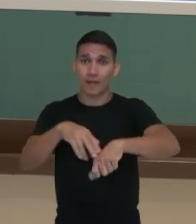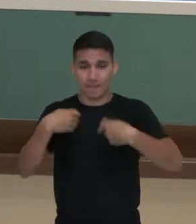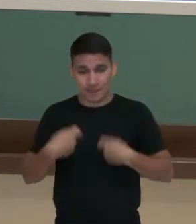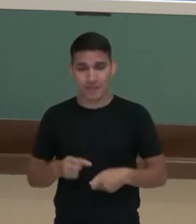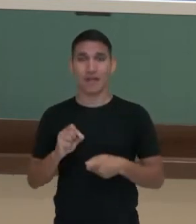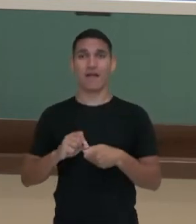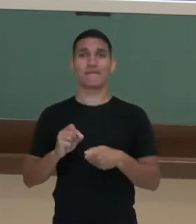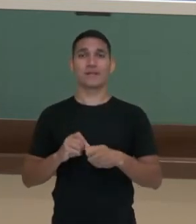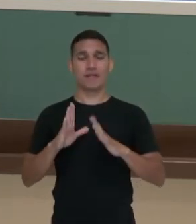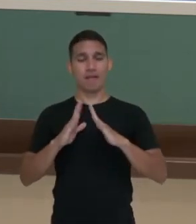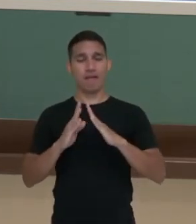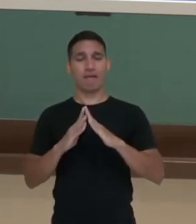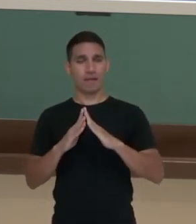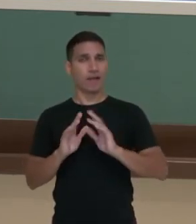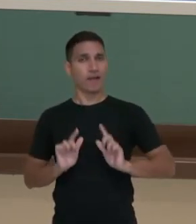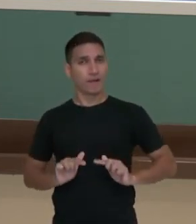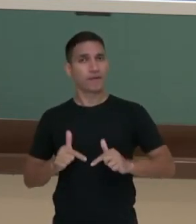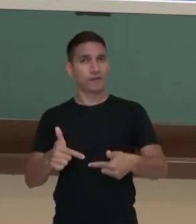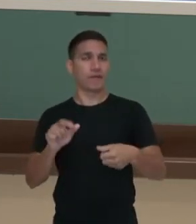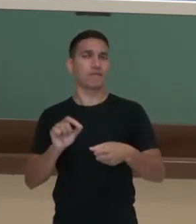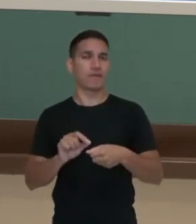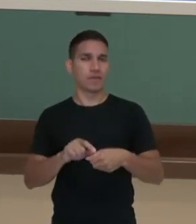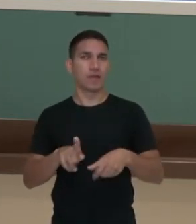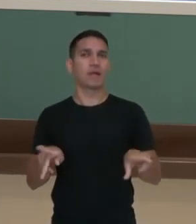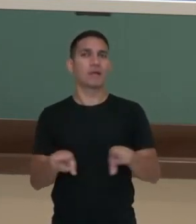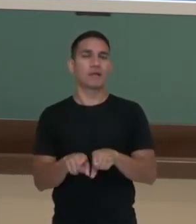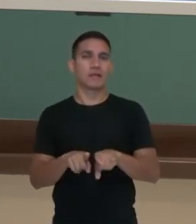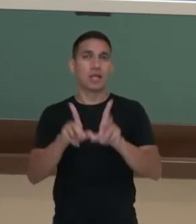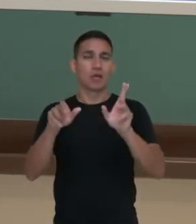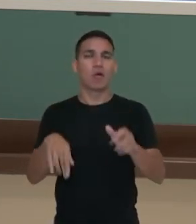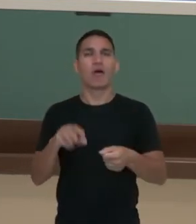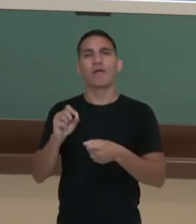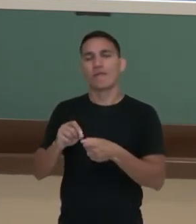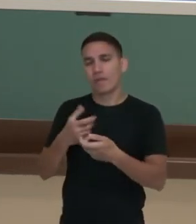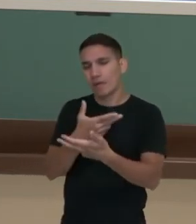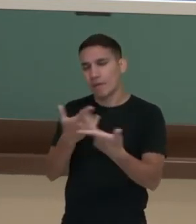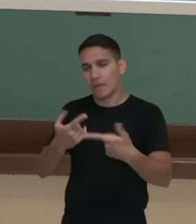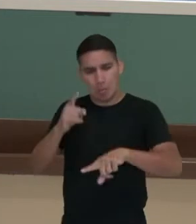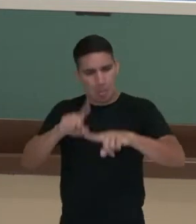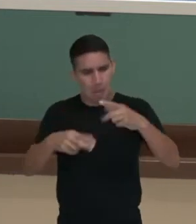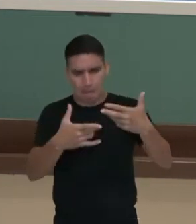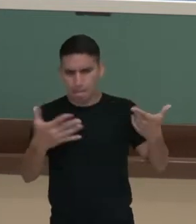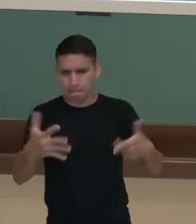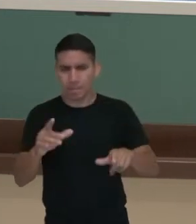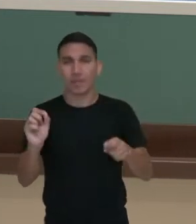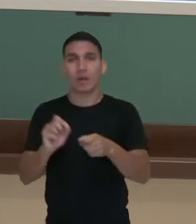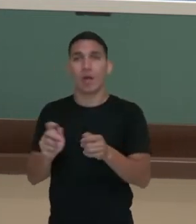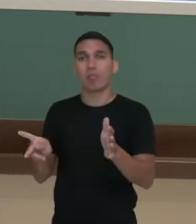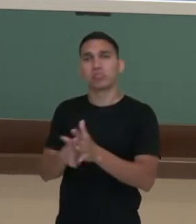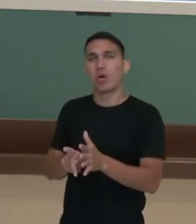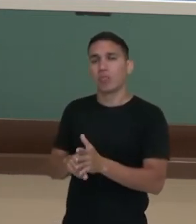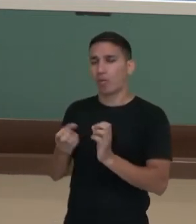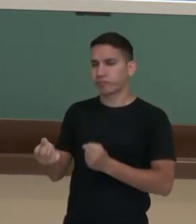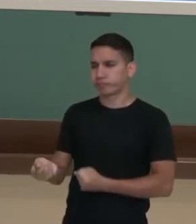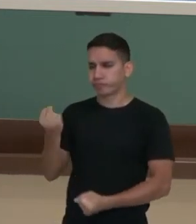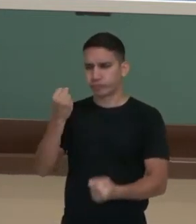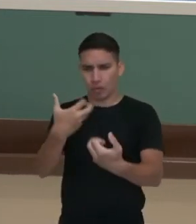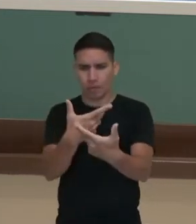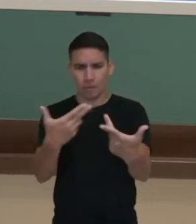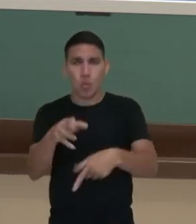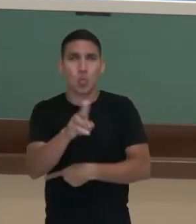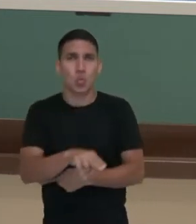sua casa, certo? E então você colocaria todos os equipamentos lá da realidade virtual, todo, né,